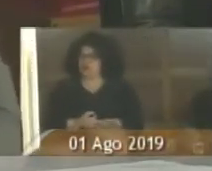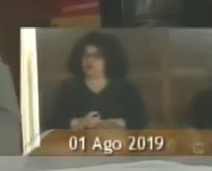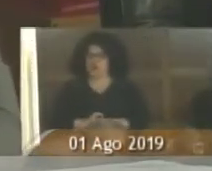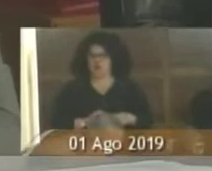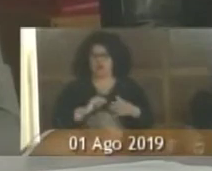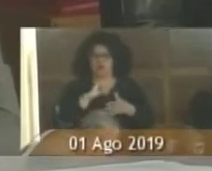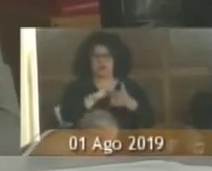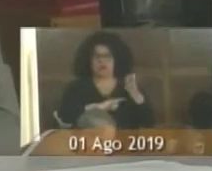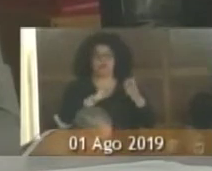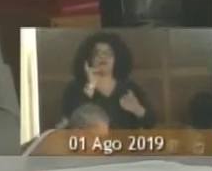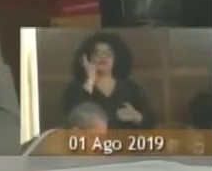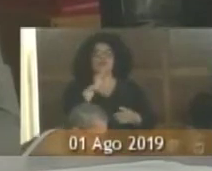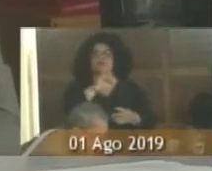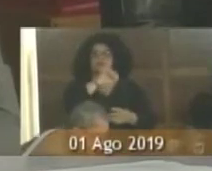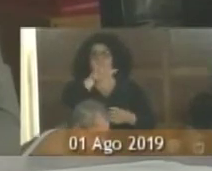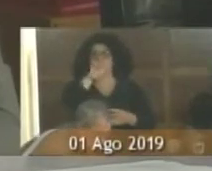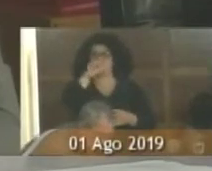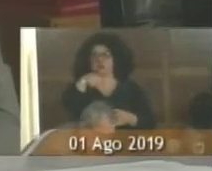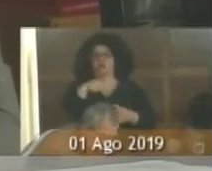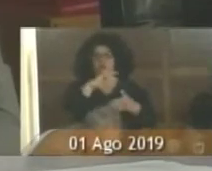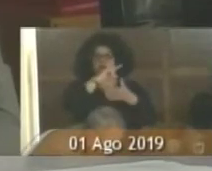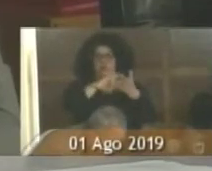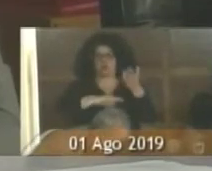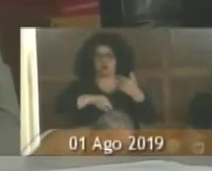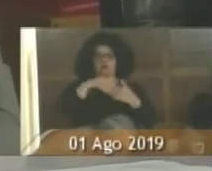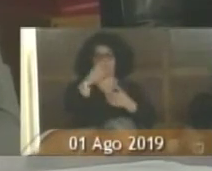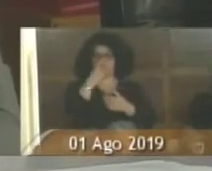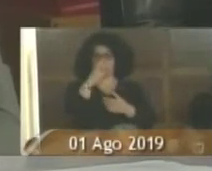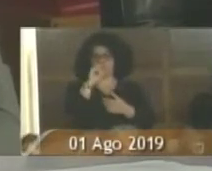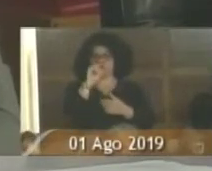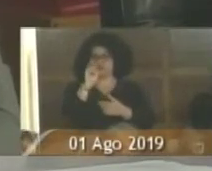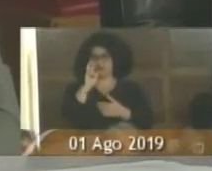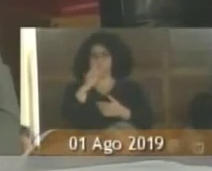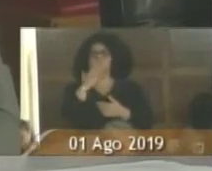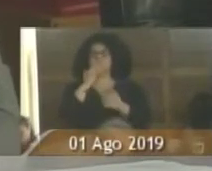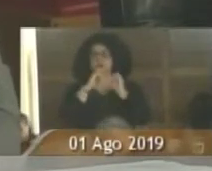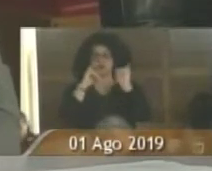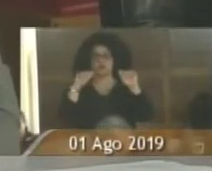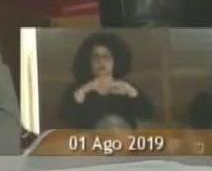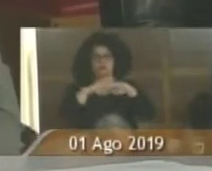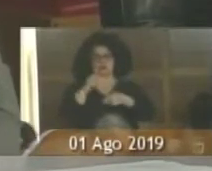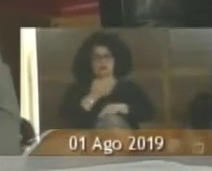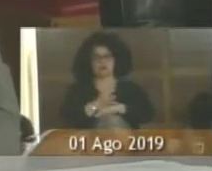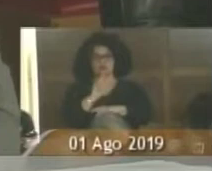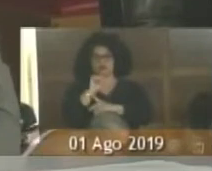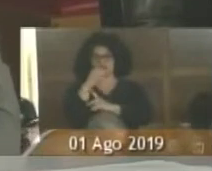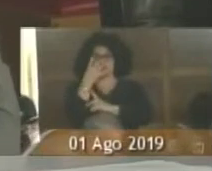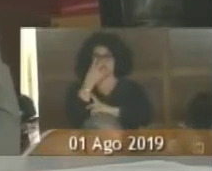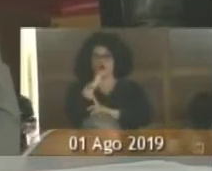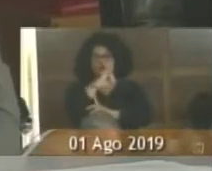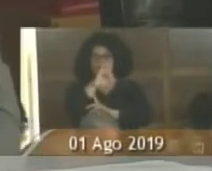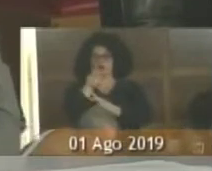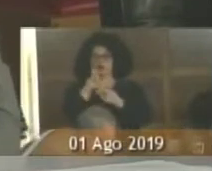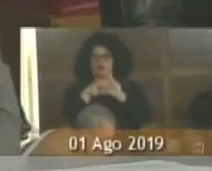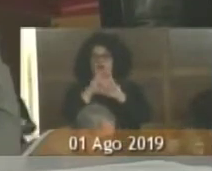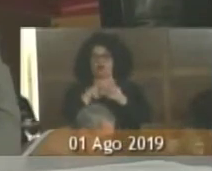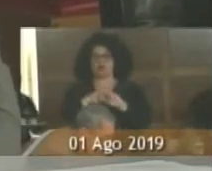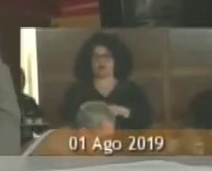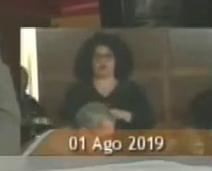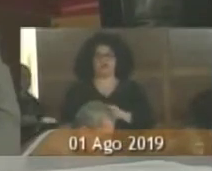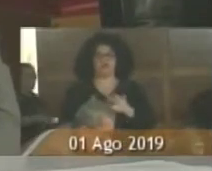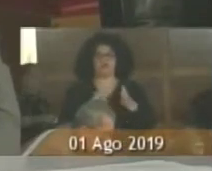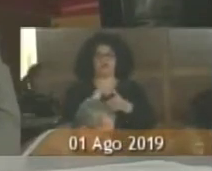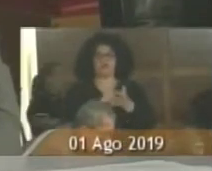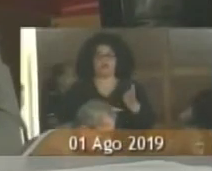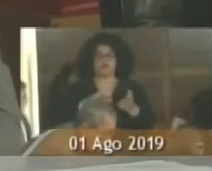Matérias do vereador Jean. Requerimento 285, solicitando à mesa que seja justificado sua ausência na sessão ordinária do dia 4 de junho. Indicação 2303,